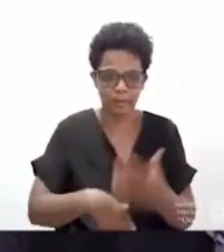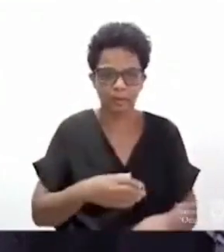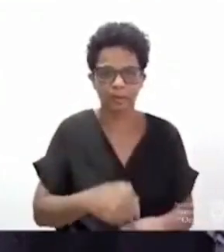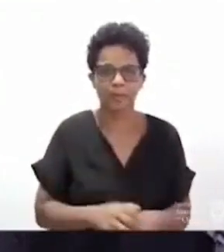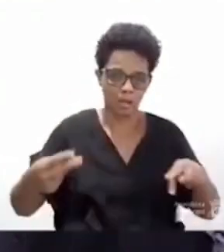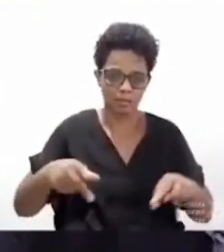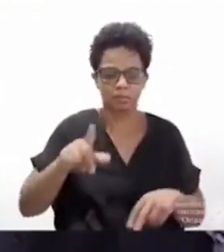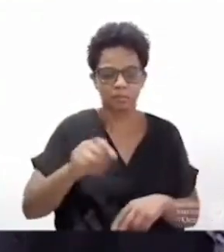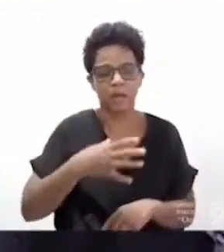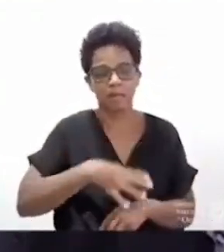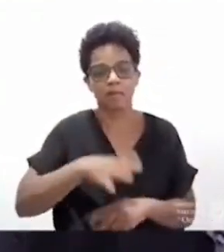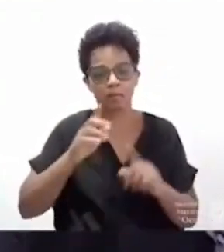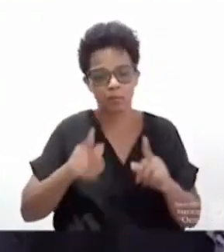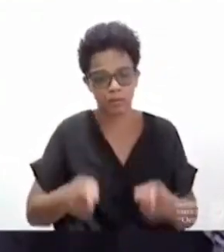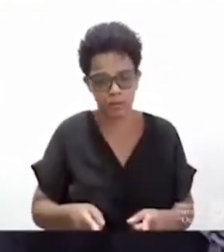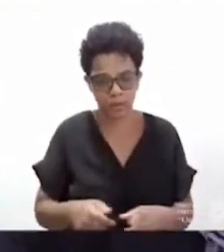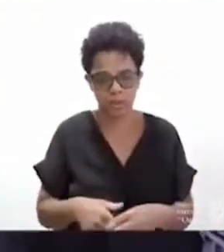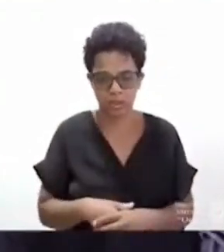Câmara,